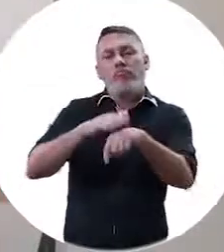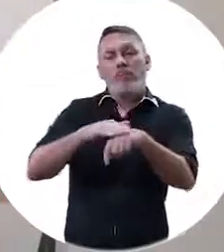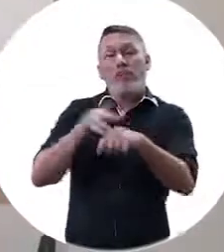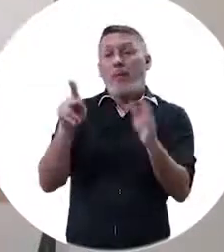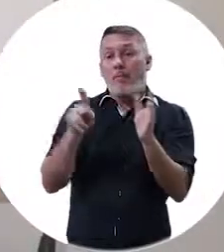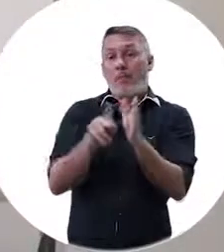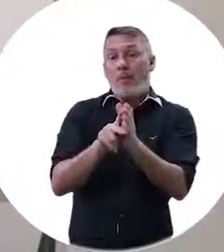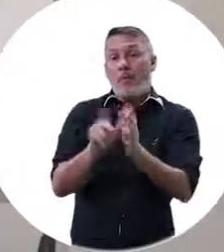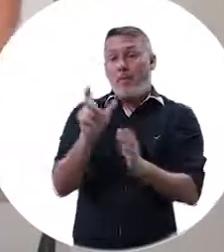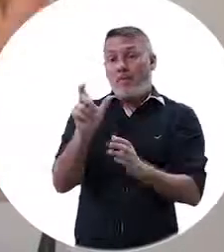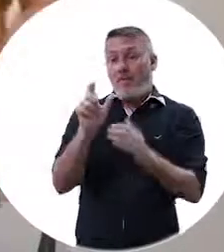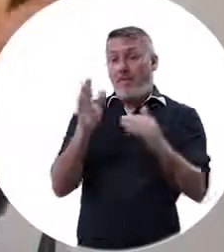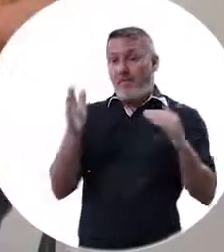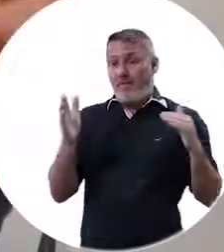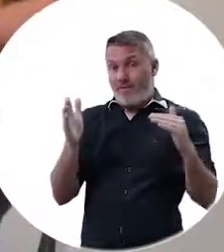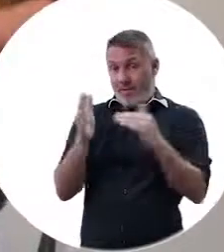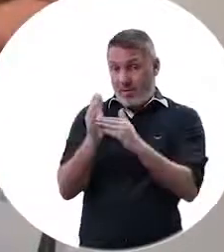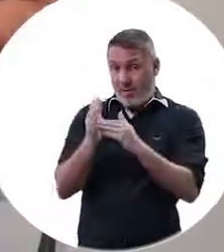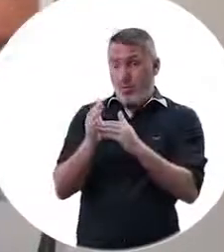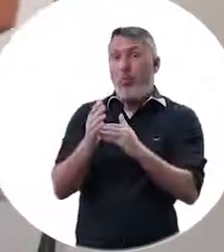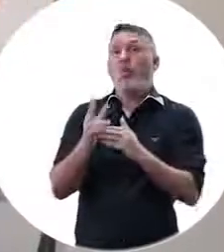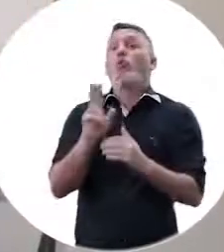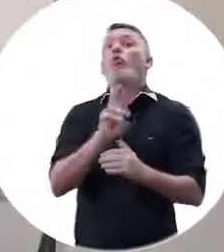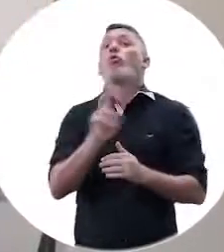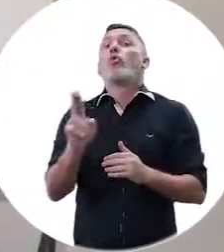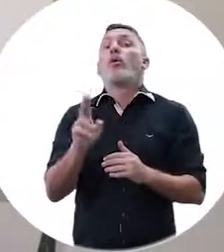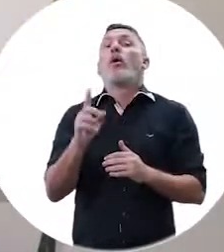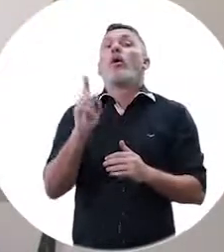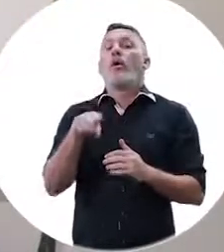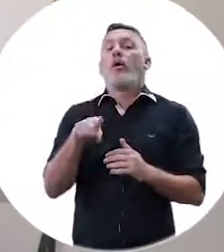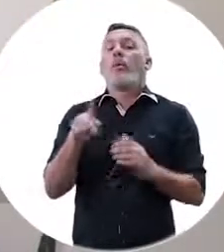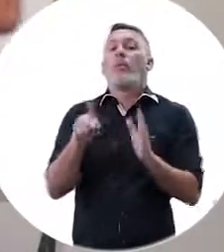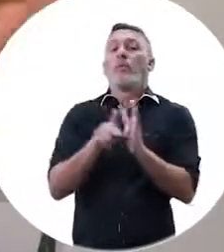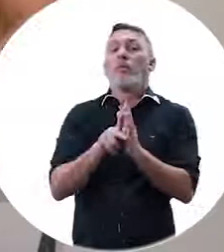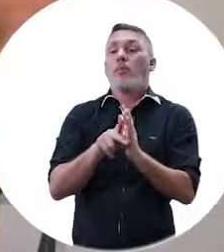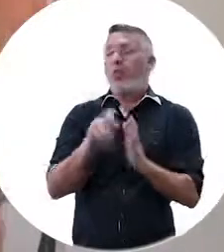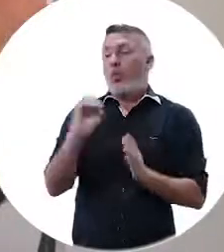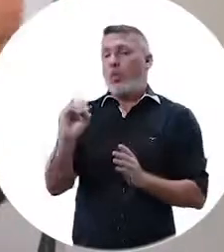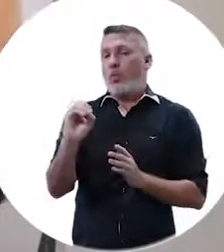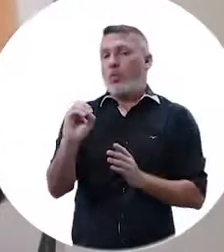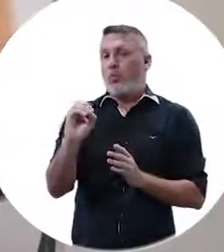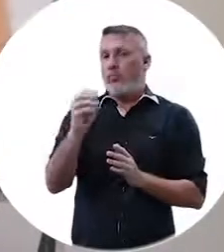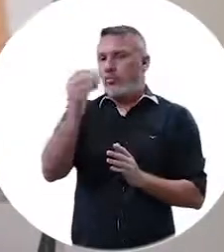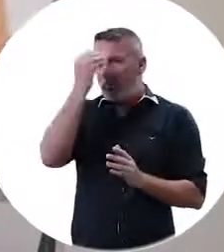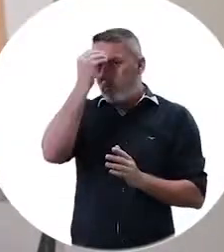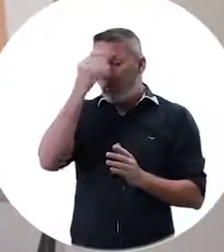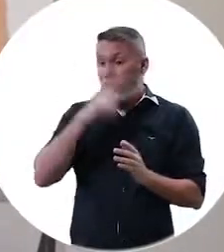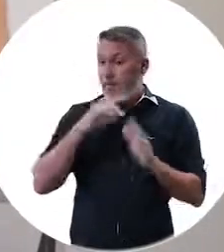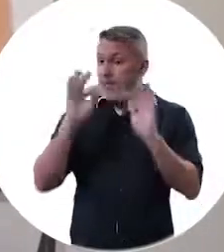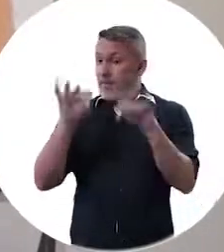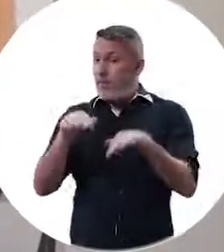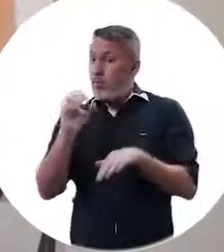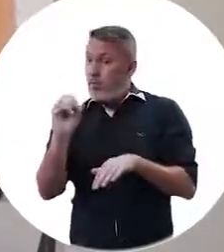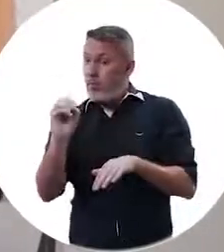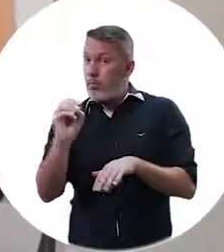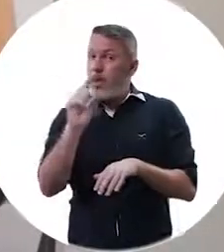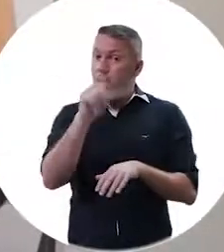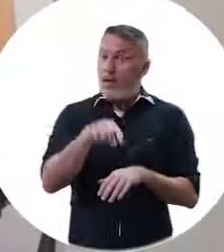orgânica predominante, o hidrocarboneto, o sufixo, o nome final dele é a terminação O no